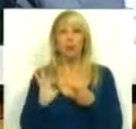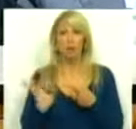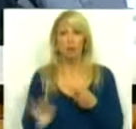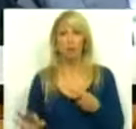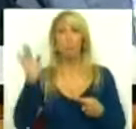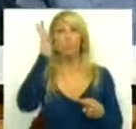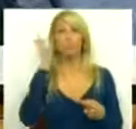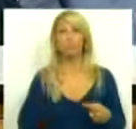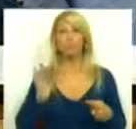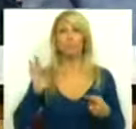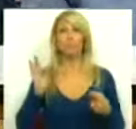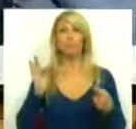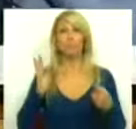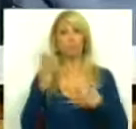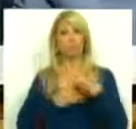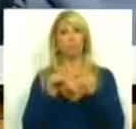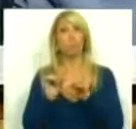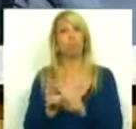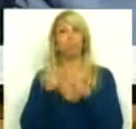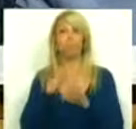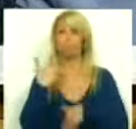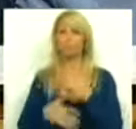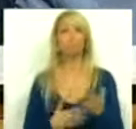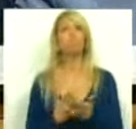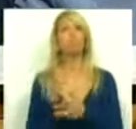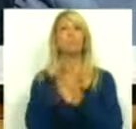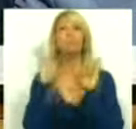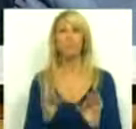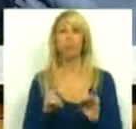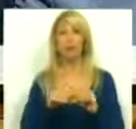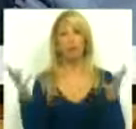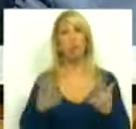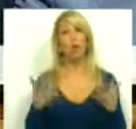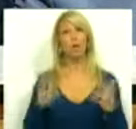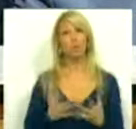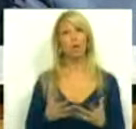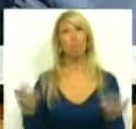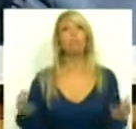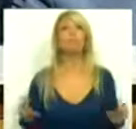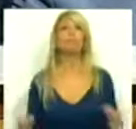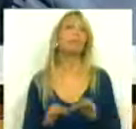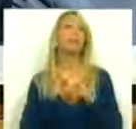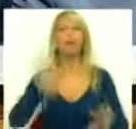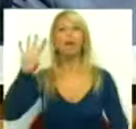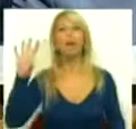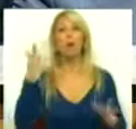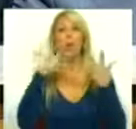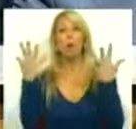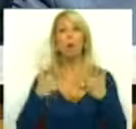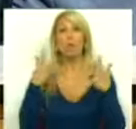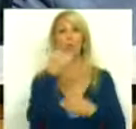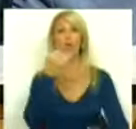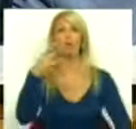deficientes das Forças Armadas deverá ser mantida e acautelada com este orçamento, aliás, tal como aconteceu no Orçamento